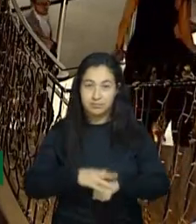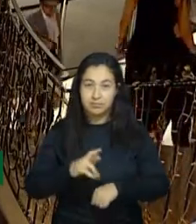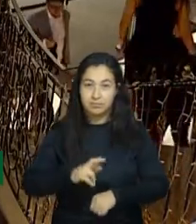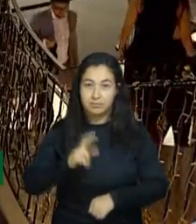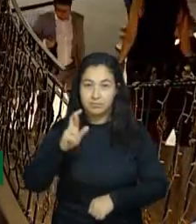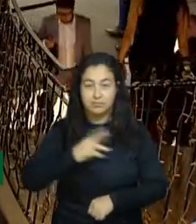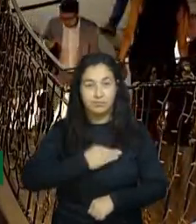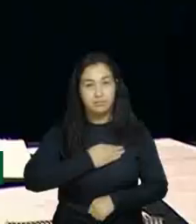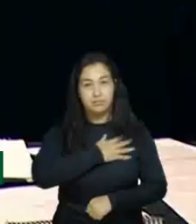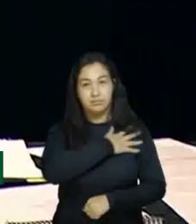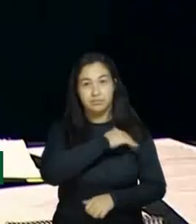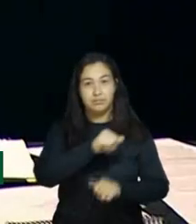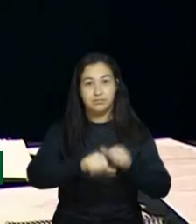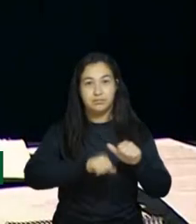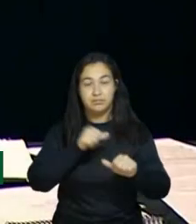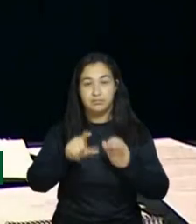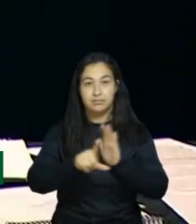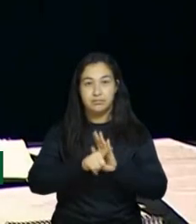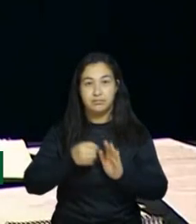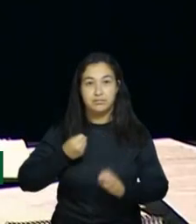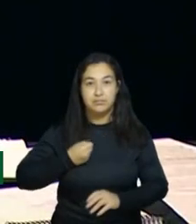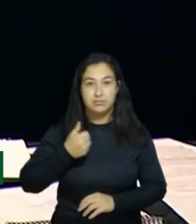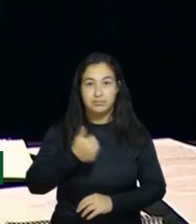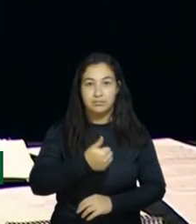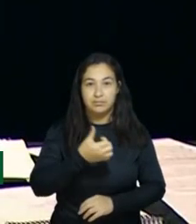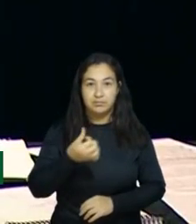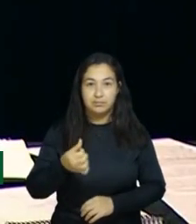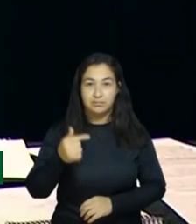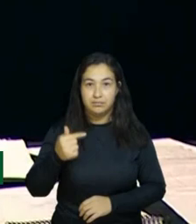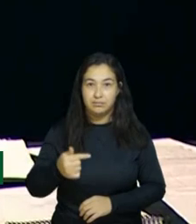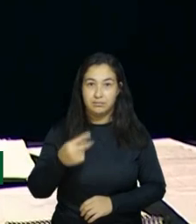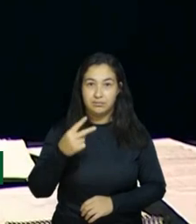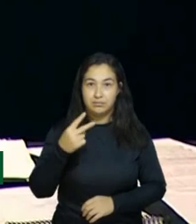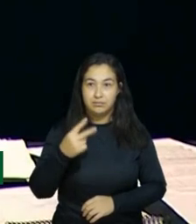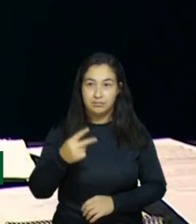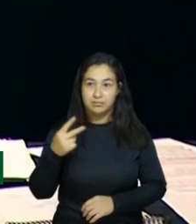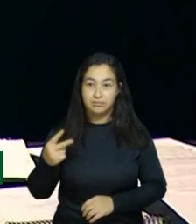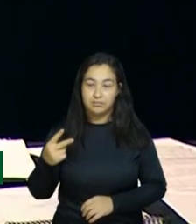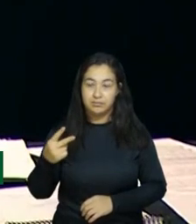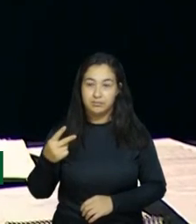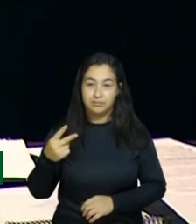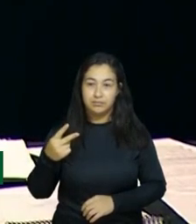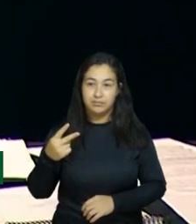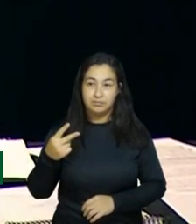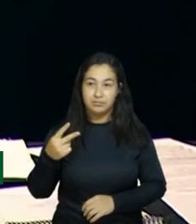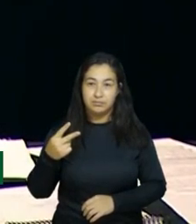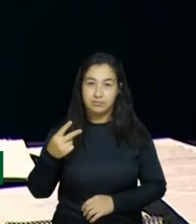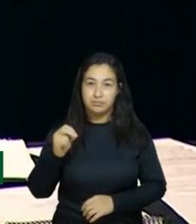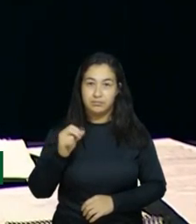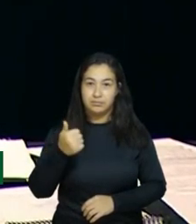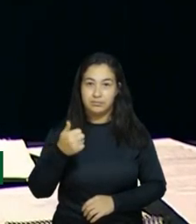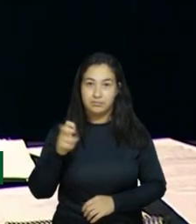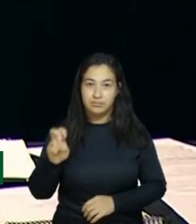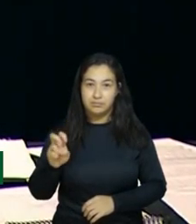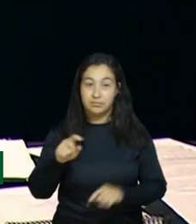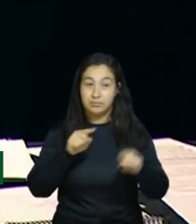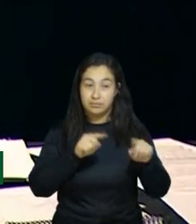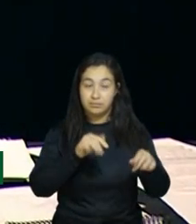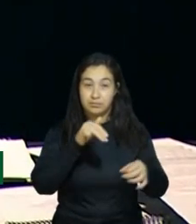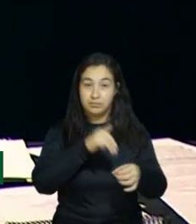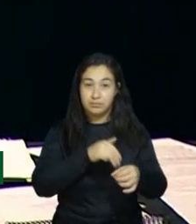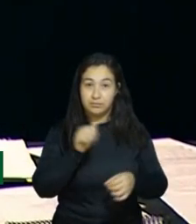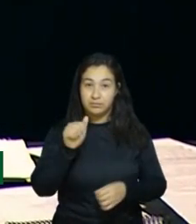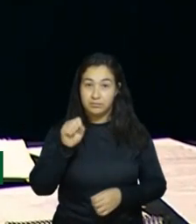Bernardes, altera a lei número 16.722 de 2015 para reconhecer o município de Ascurra como a cidade berço